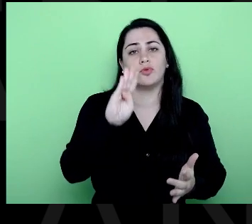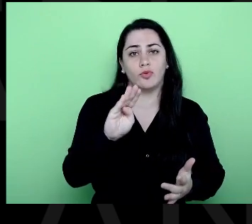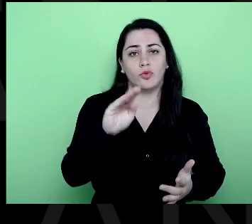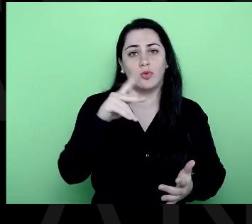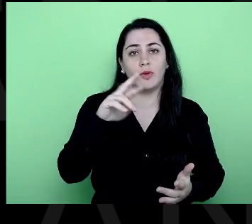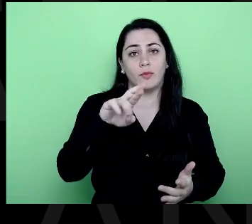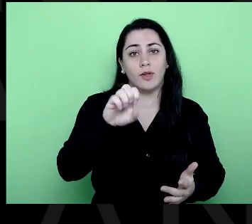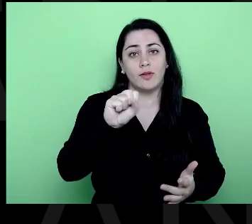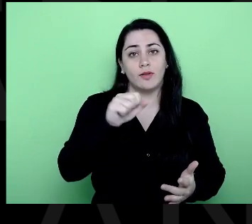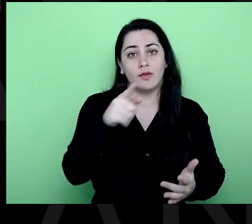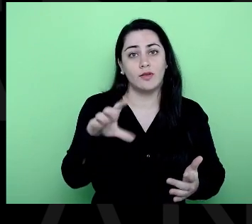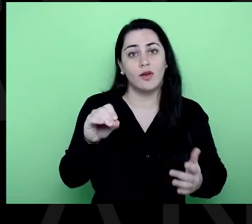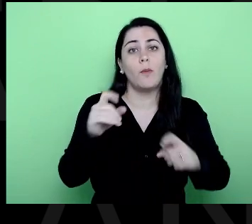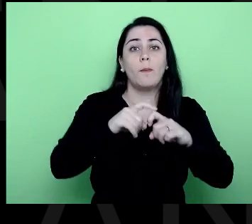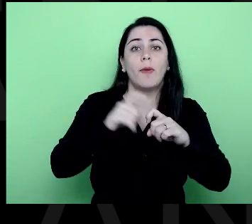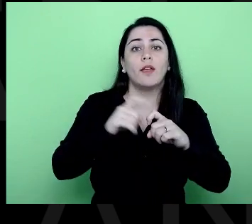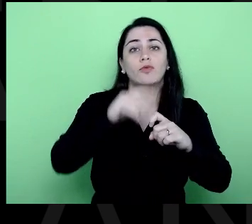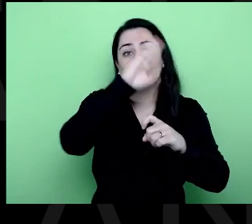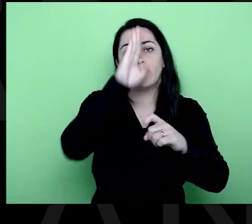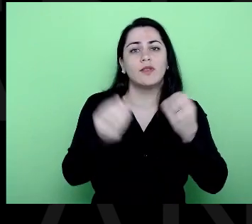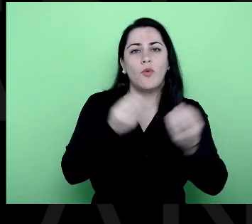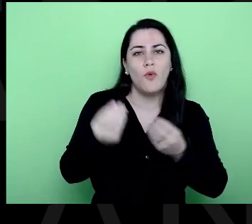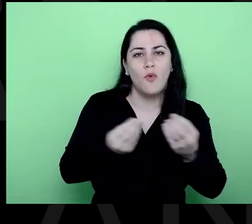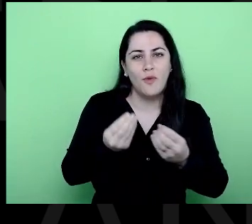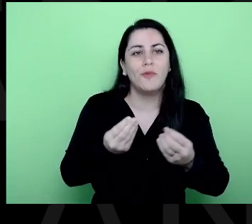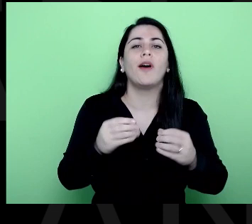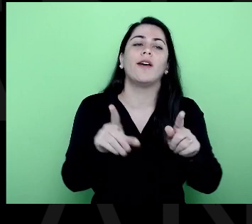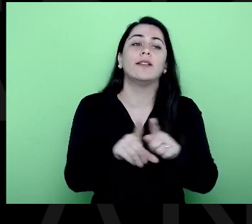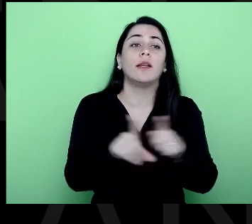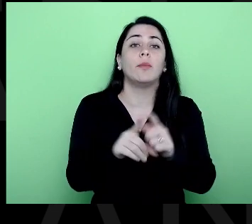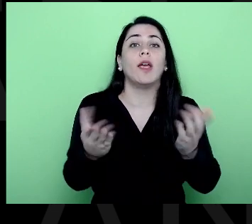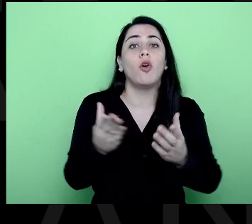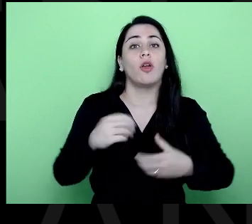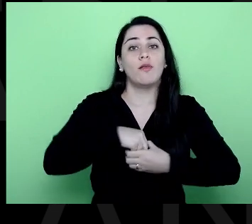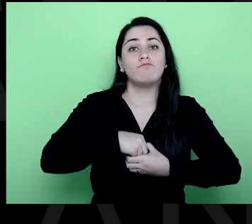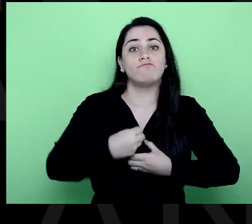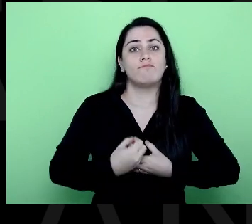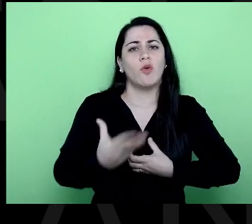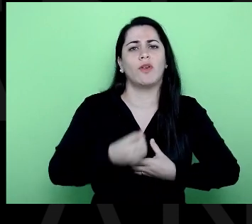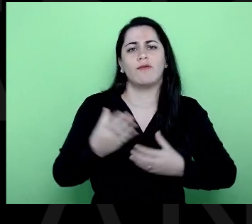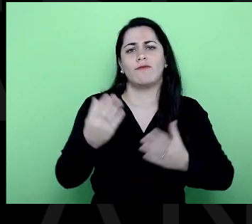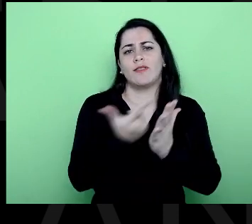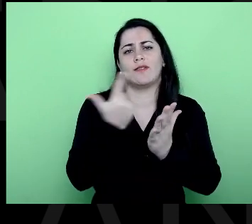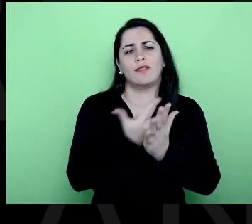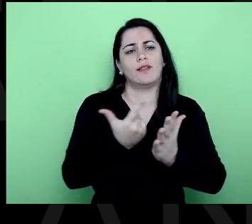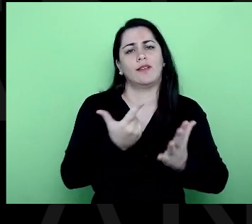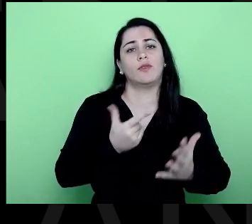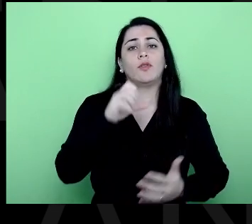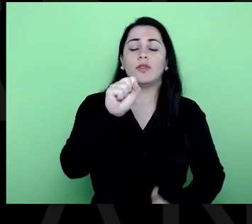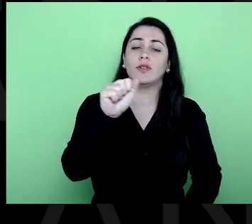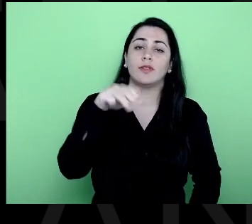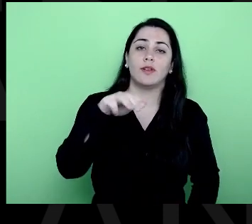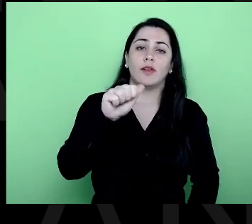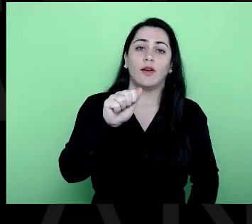Rotina de Guerra de um Médico Brasileiro, e mais recentemente essa biografia espetacular, Samuel